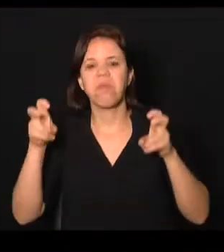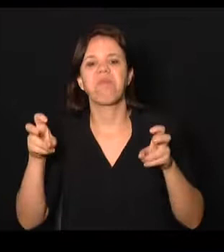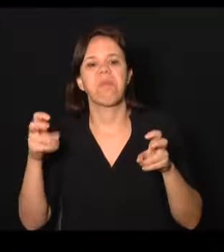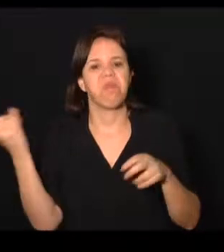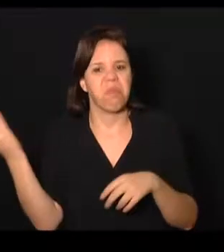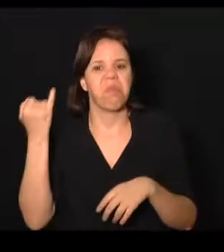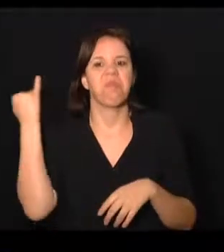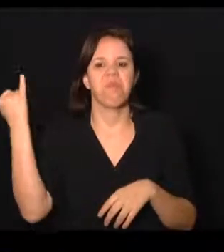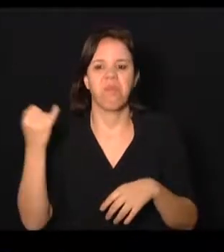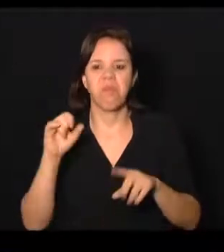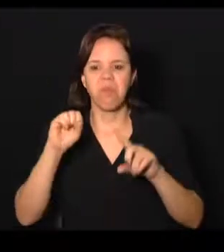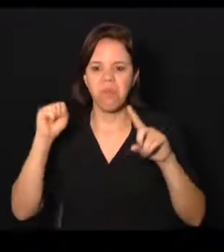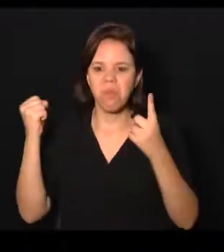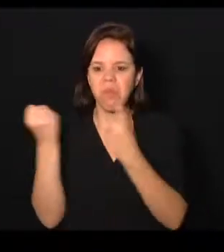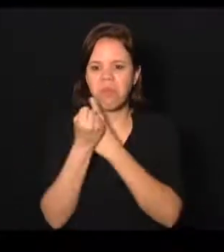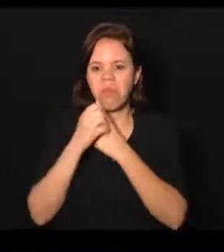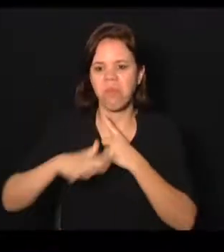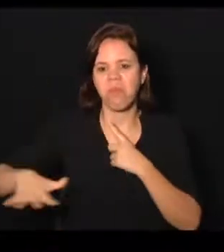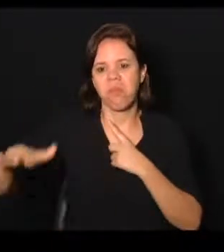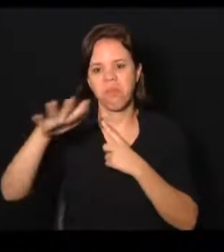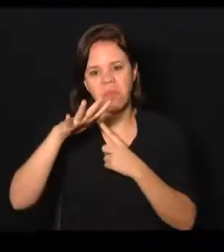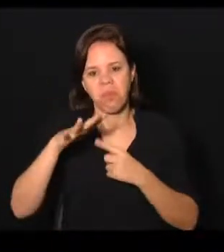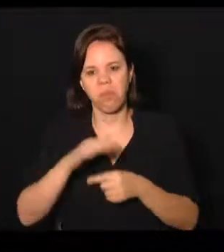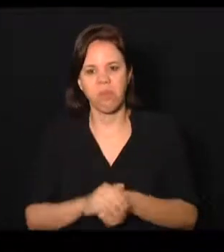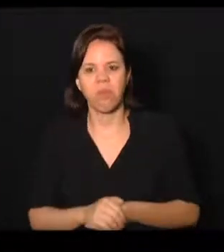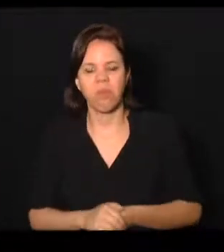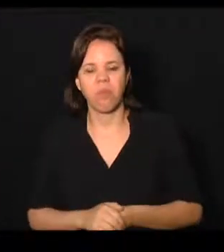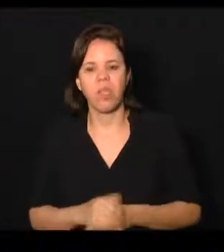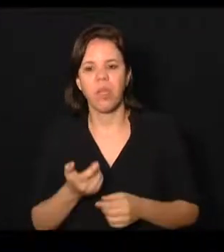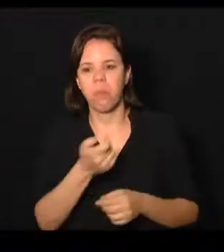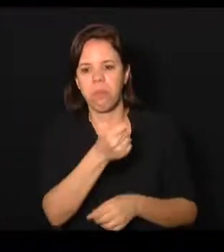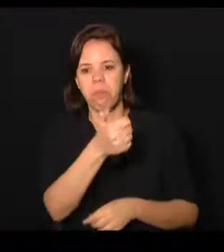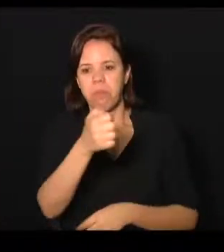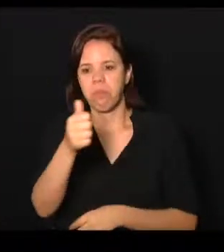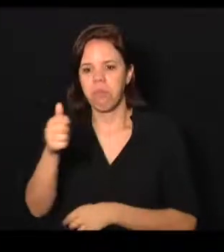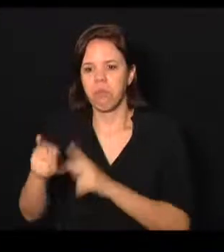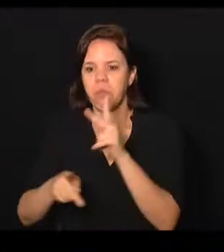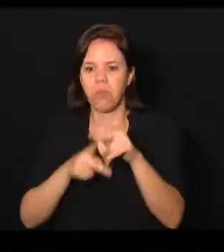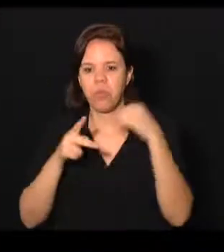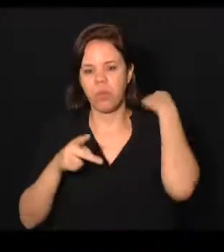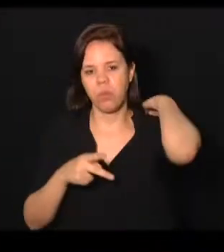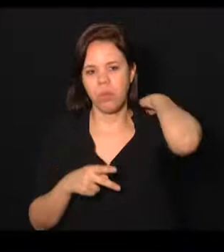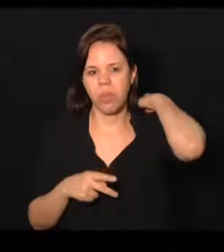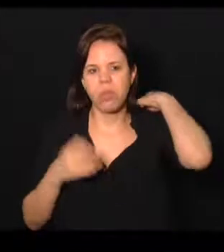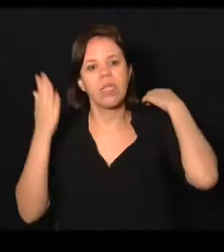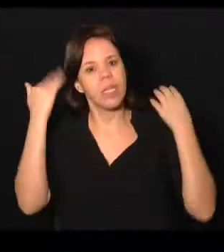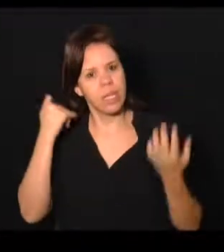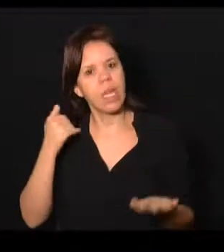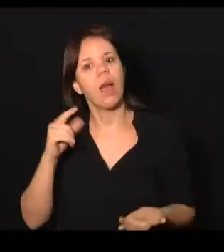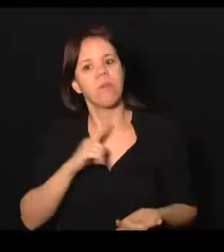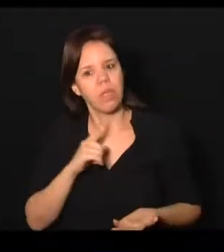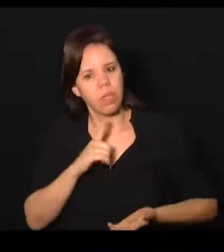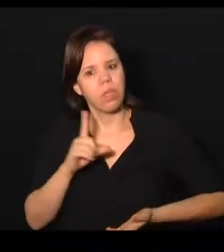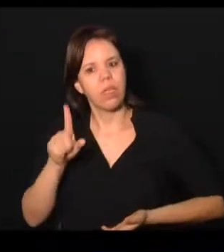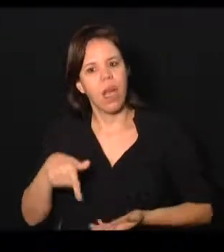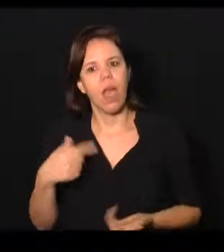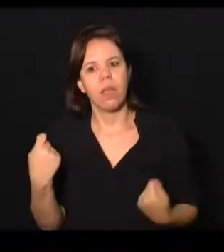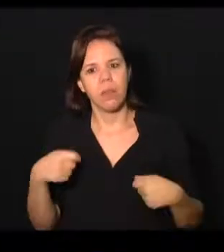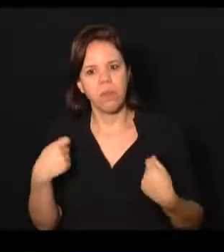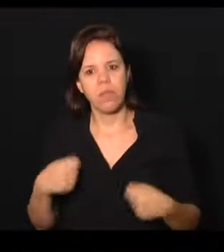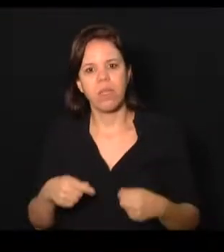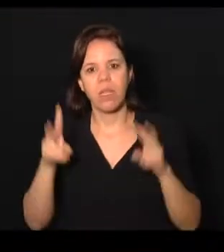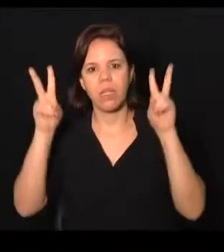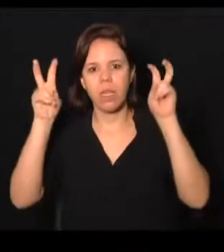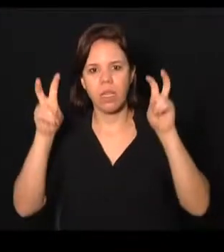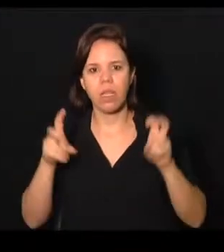relevante para a sociedade. Poucas pessoas tomam conhecimento sobre esse assunto,